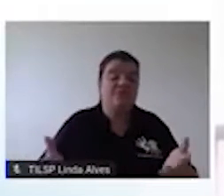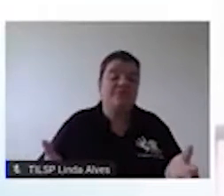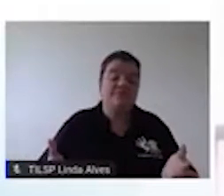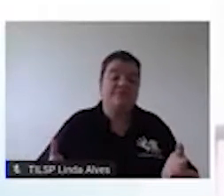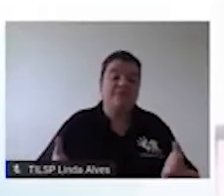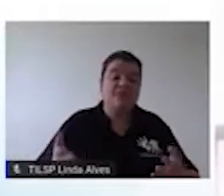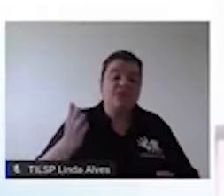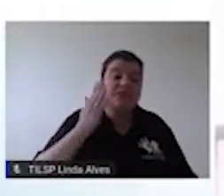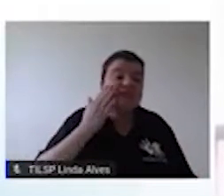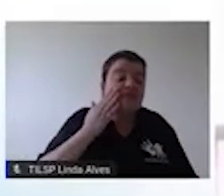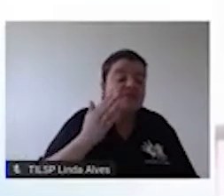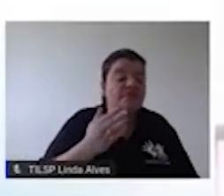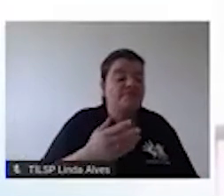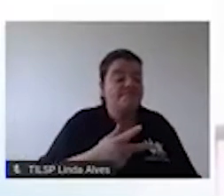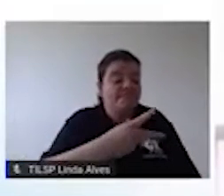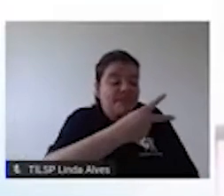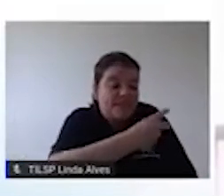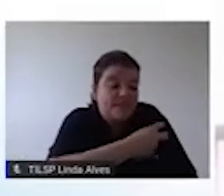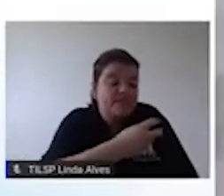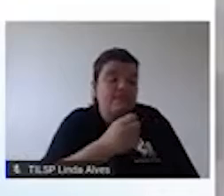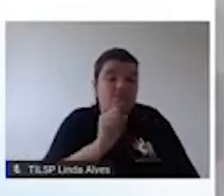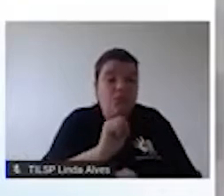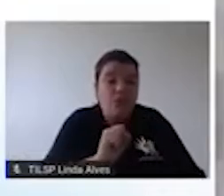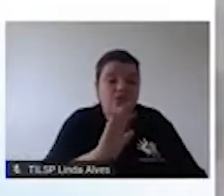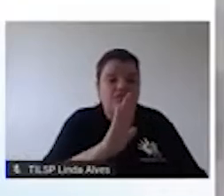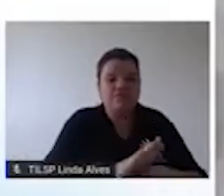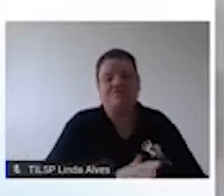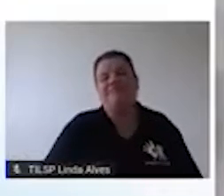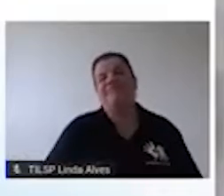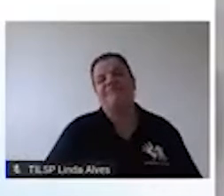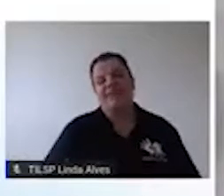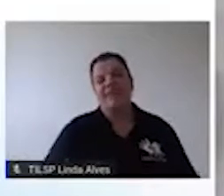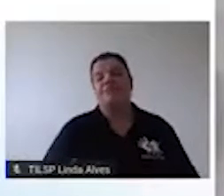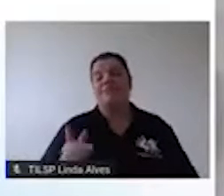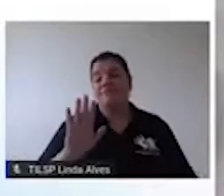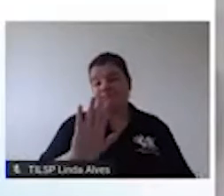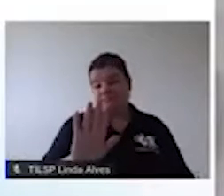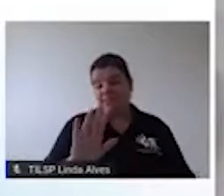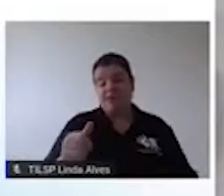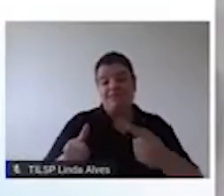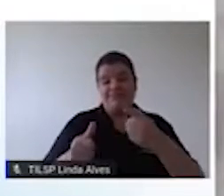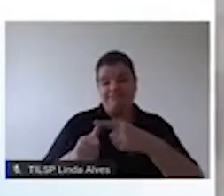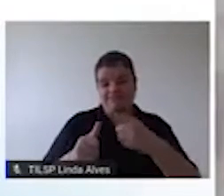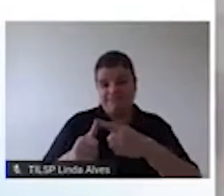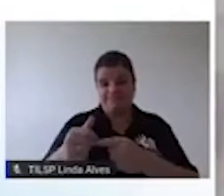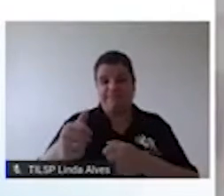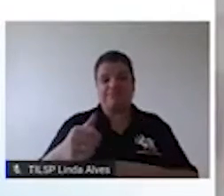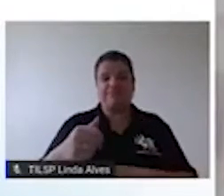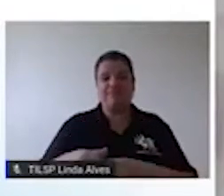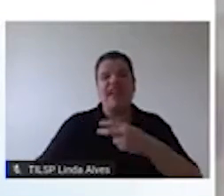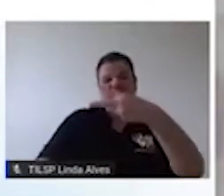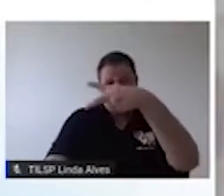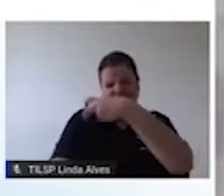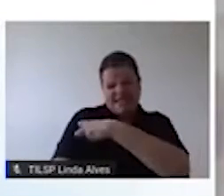para a luz, né, doutor? Como o senhor diz, por favor? O que acontece com relação à vacina? Primeiro, dizer